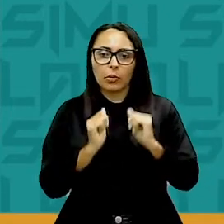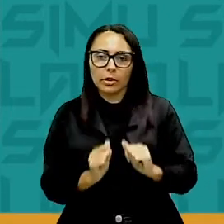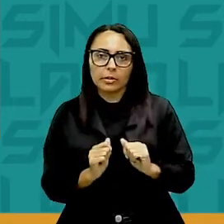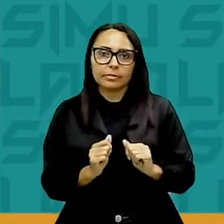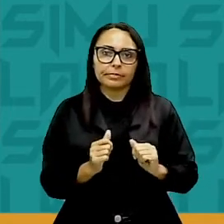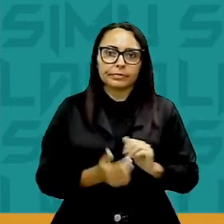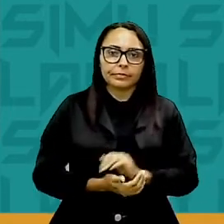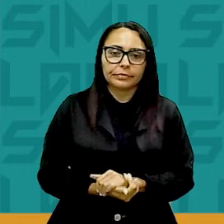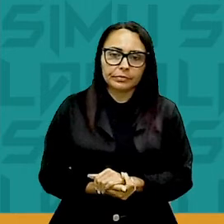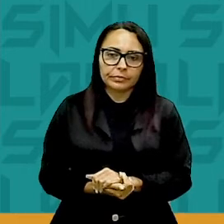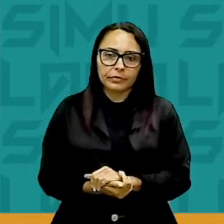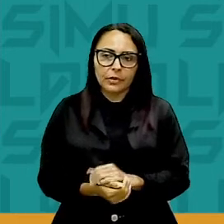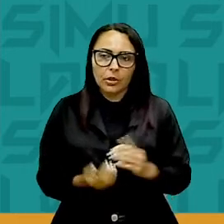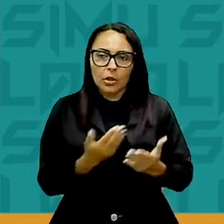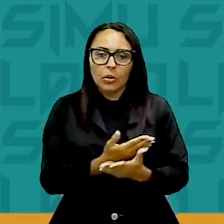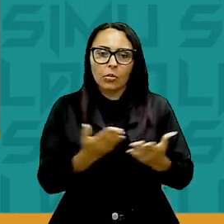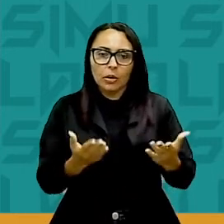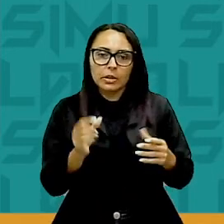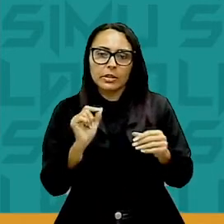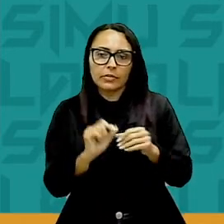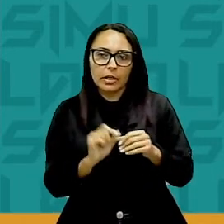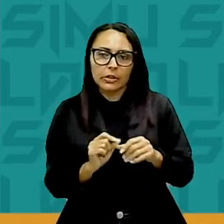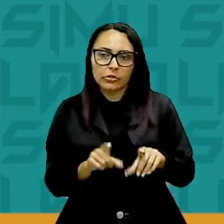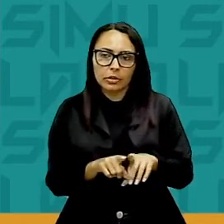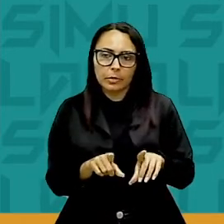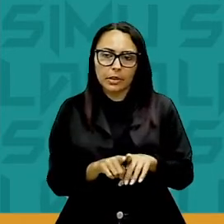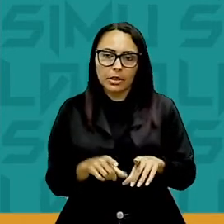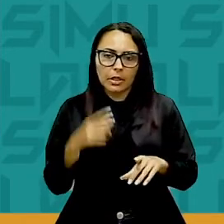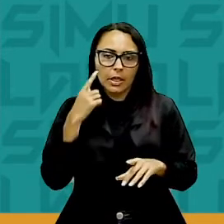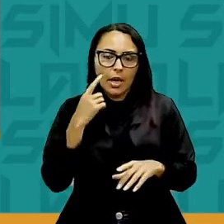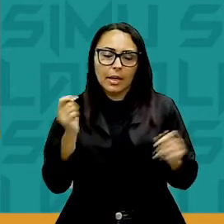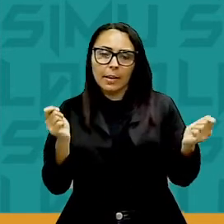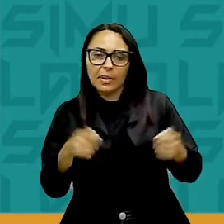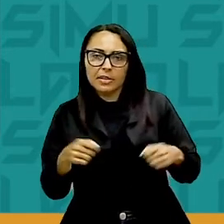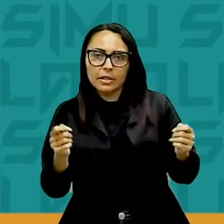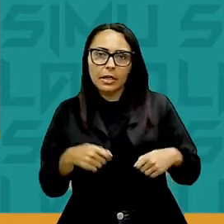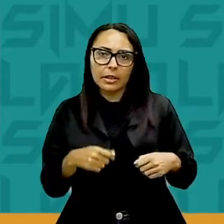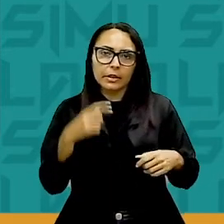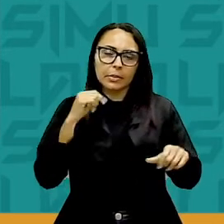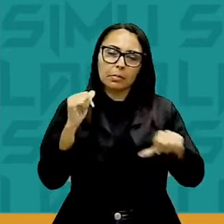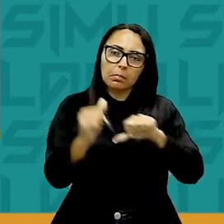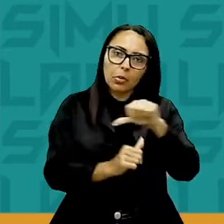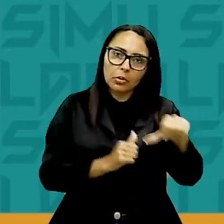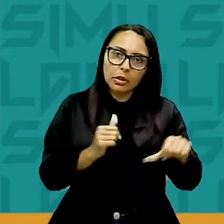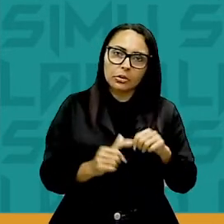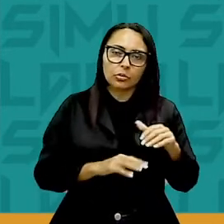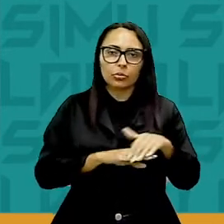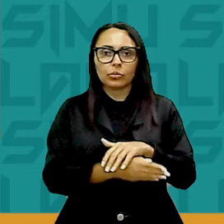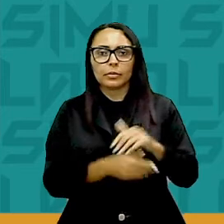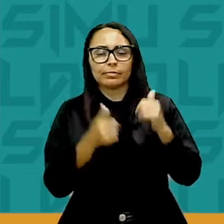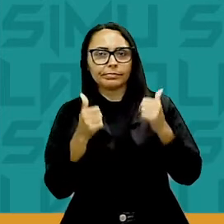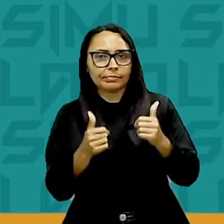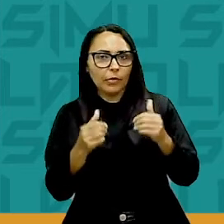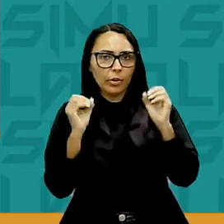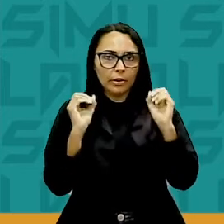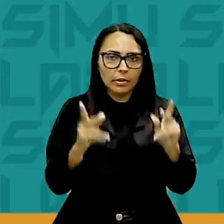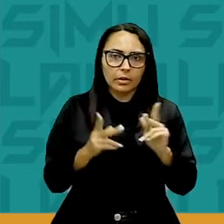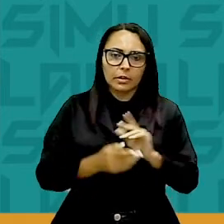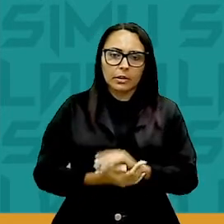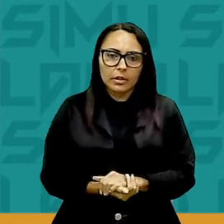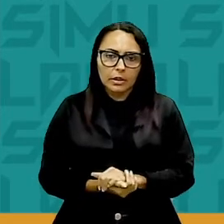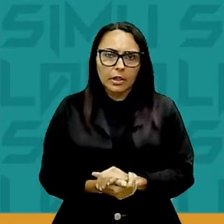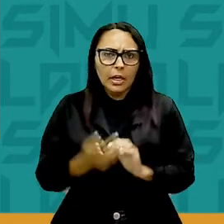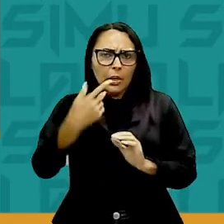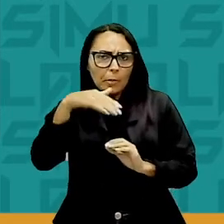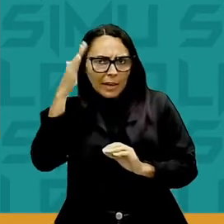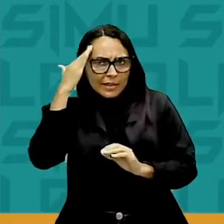certo? E quando se exerce o poder, tem a capacidade de mudar os costumes, ok? Deu para